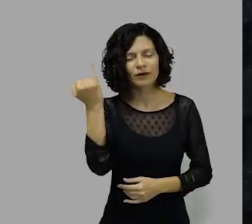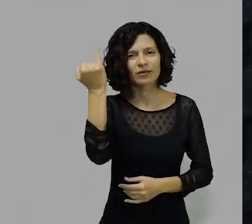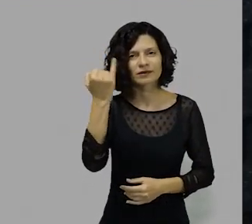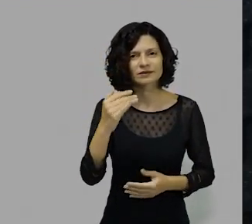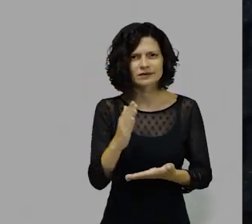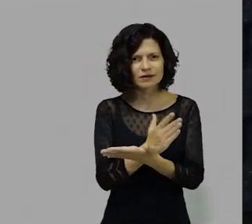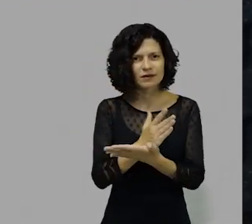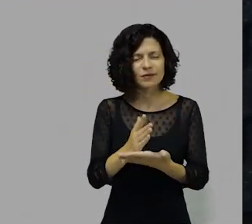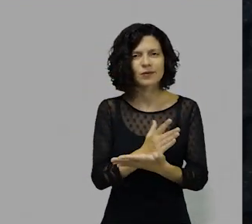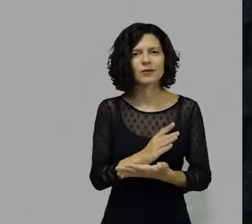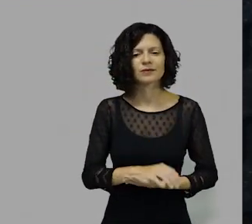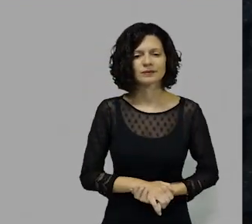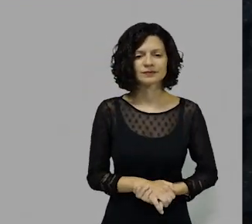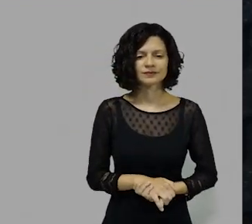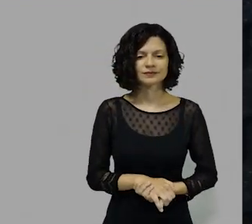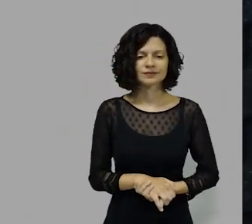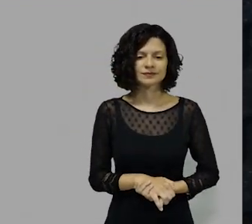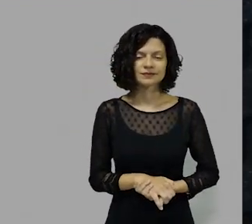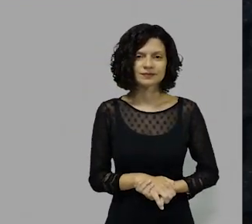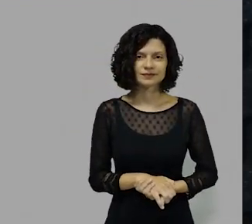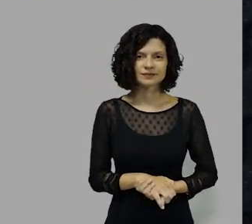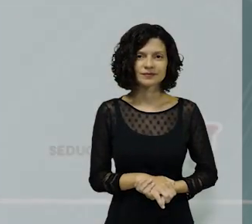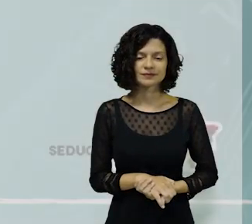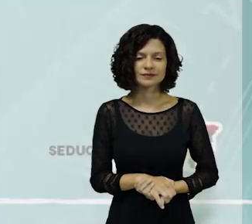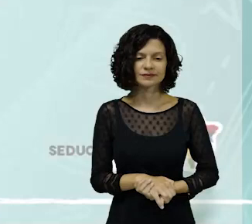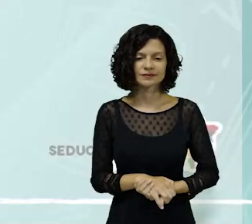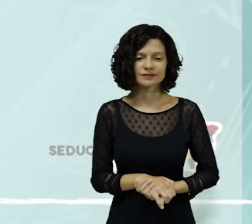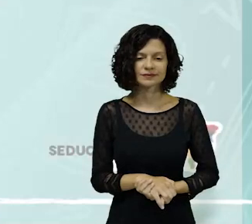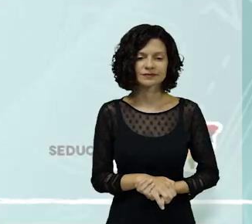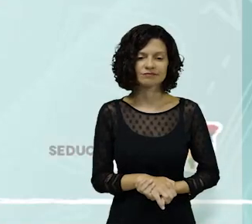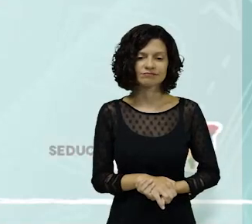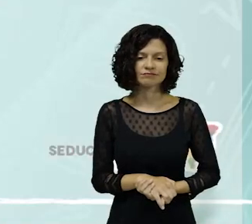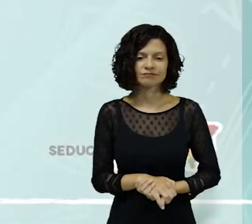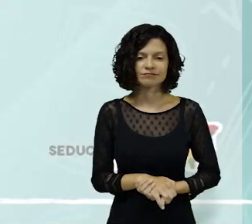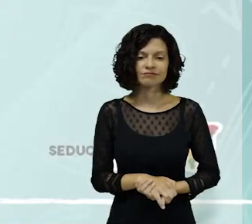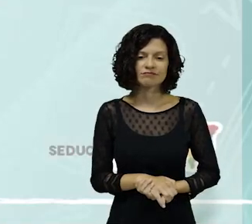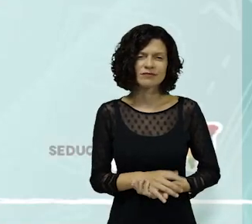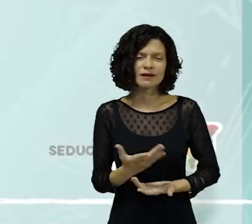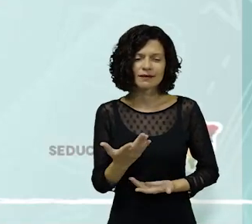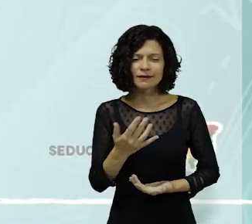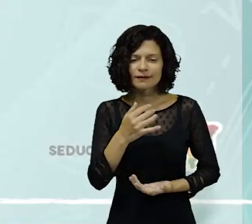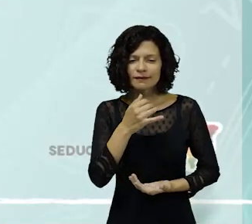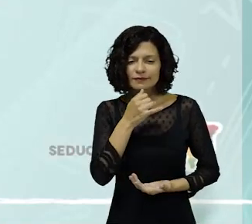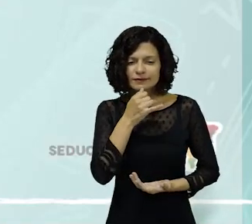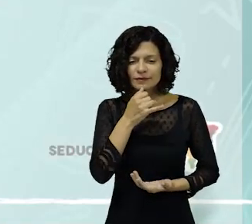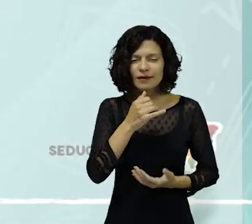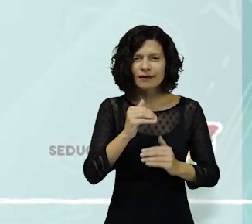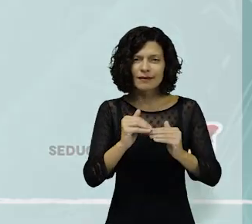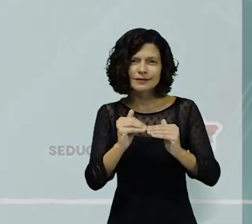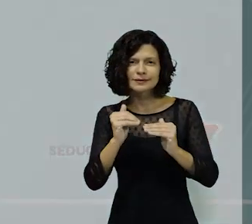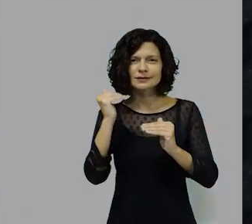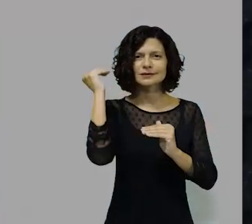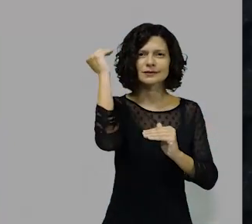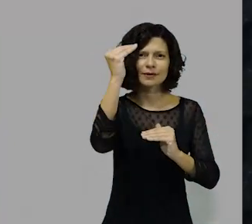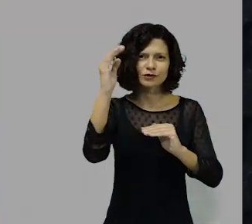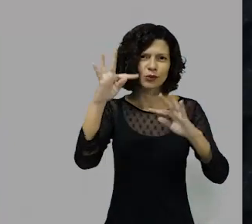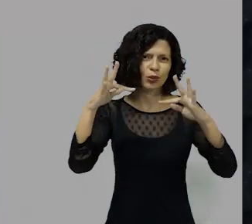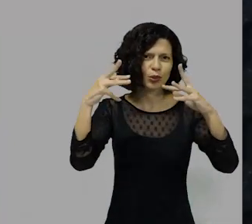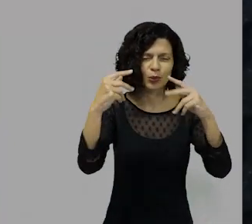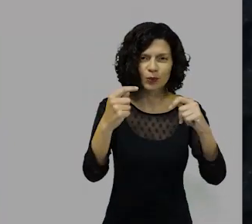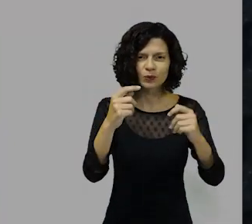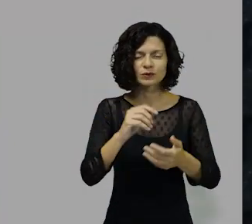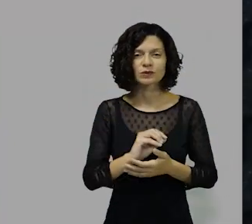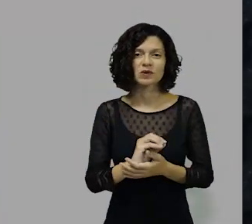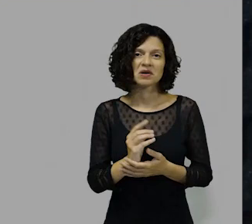Above all, acima de tudo. Alternative, que é uma ideia de marcador de discurso que dá